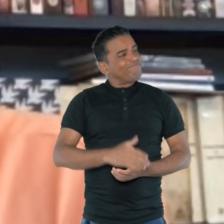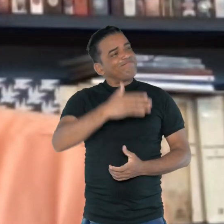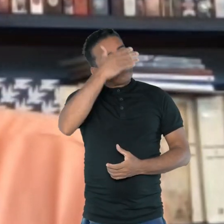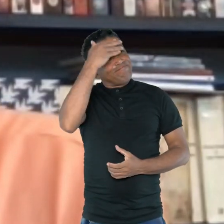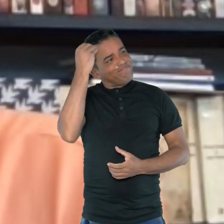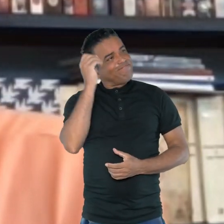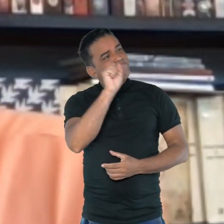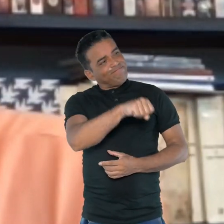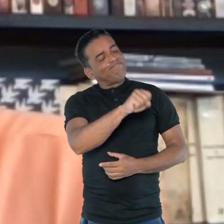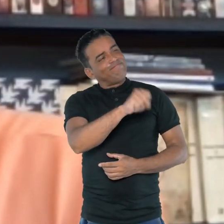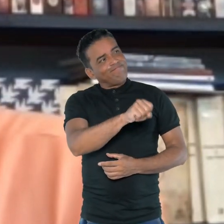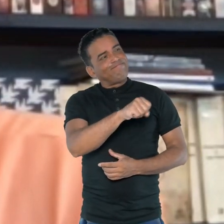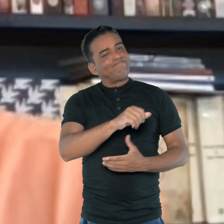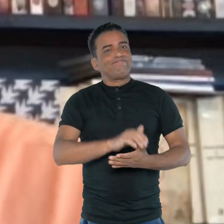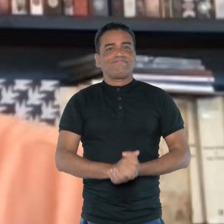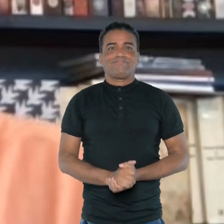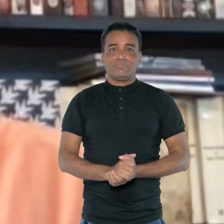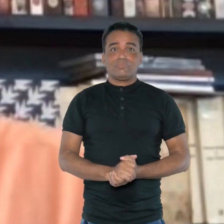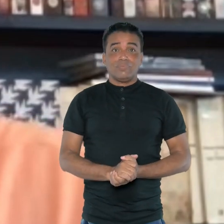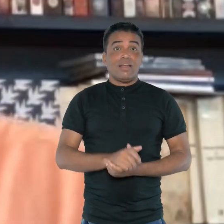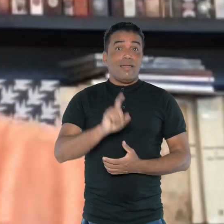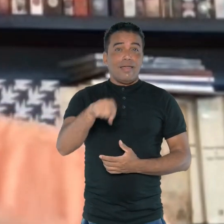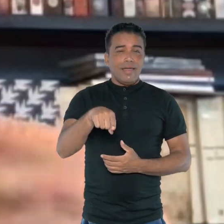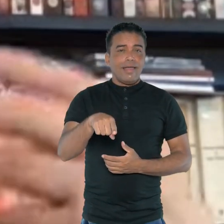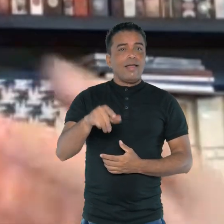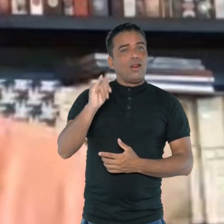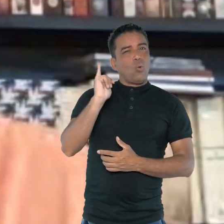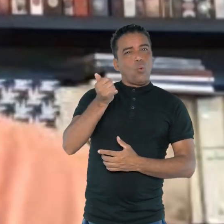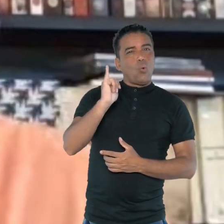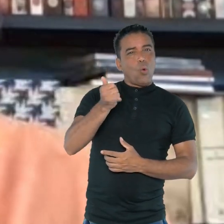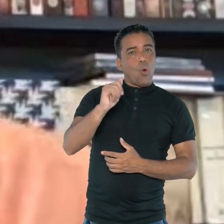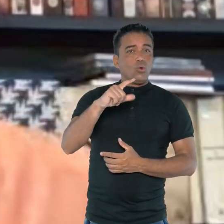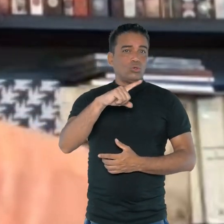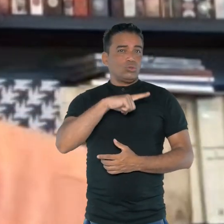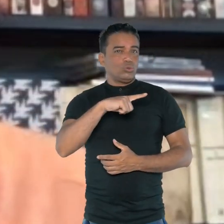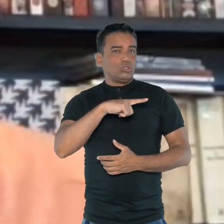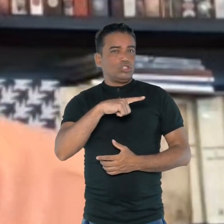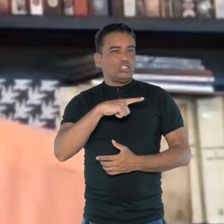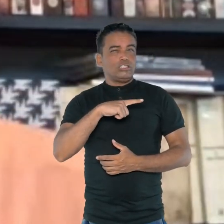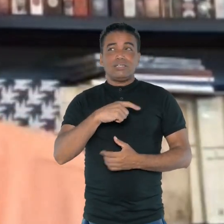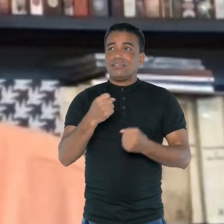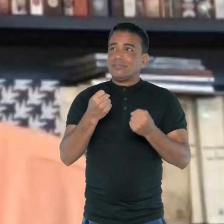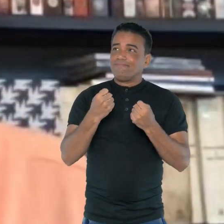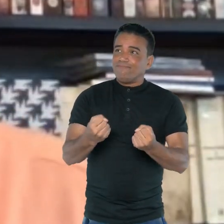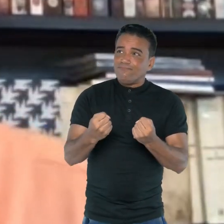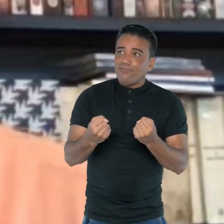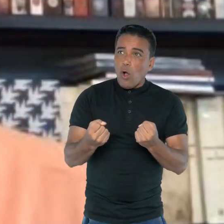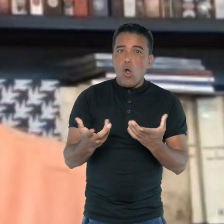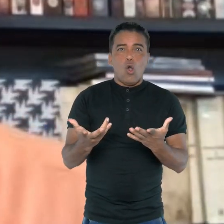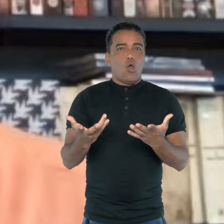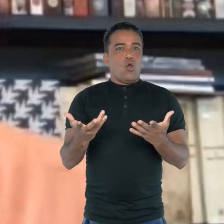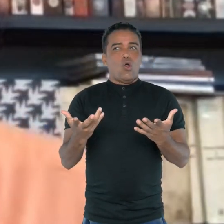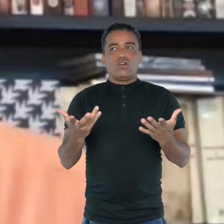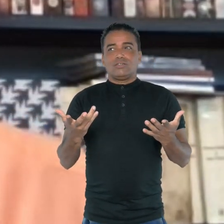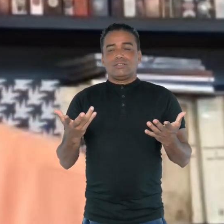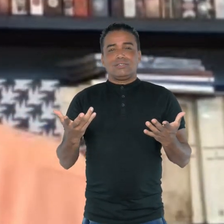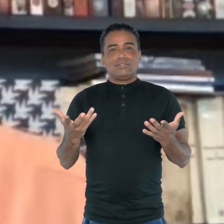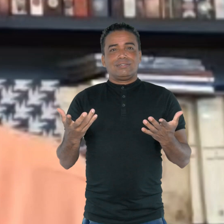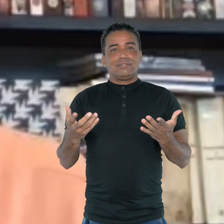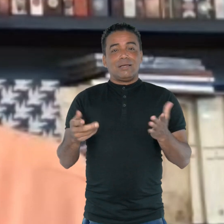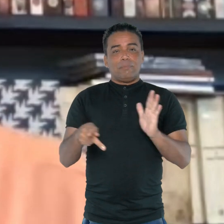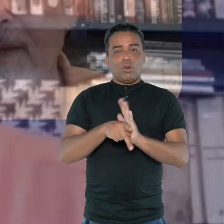mesmo. Que era um ponto que tinha toda essa carga do